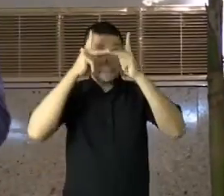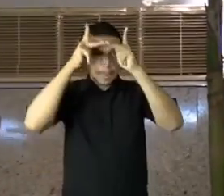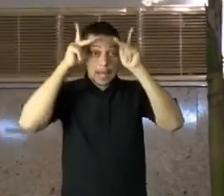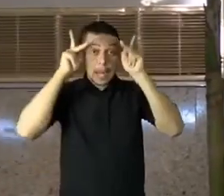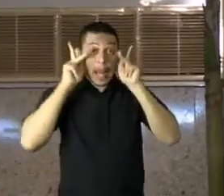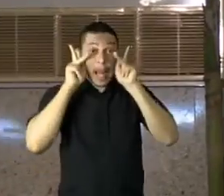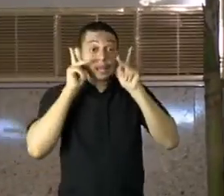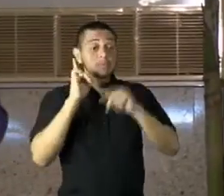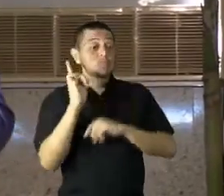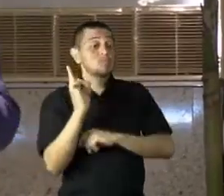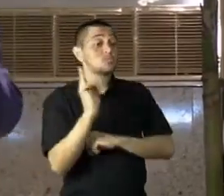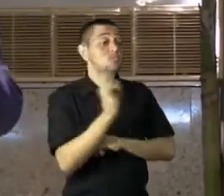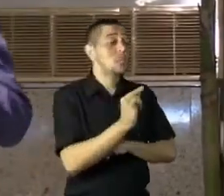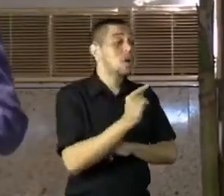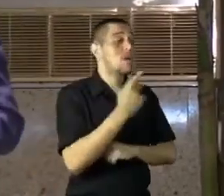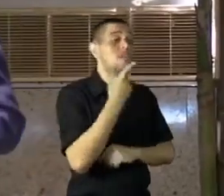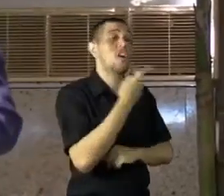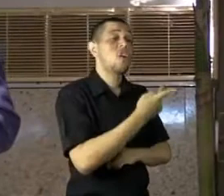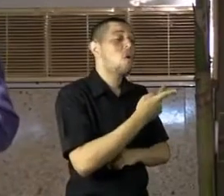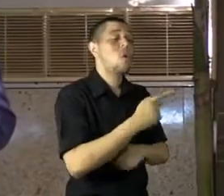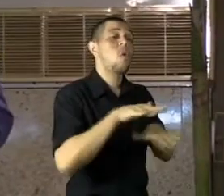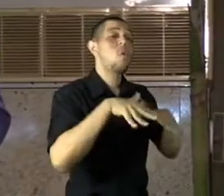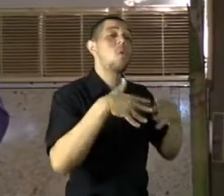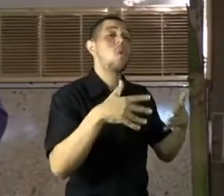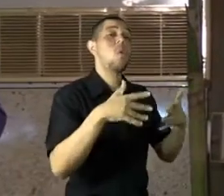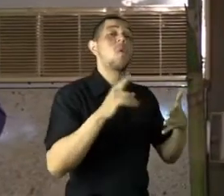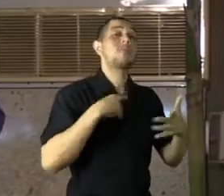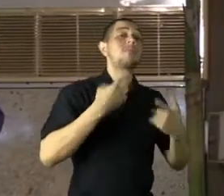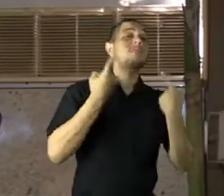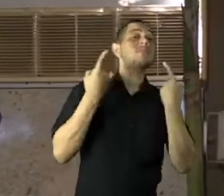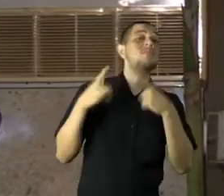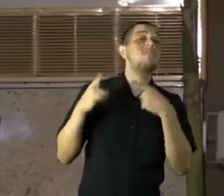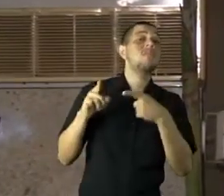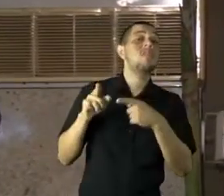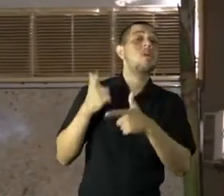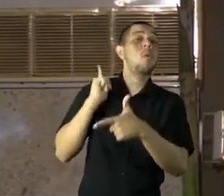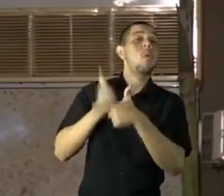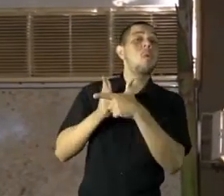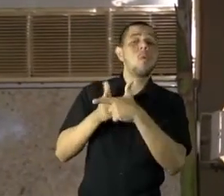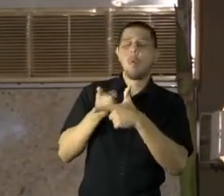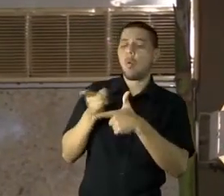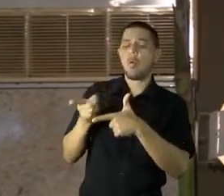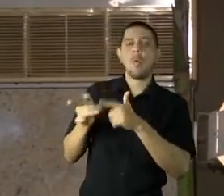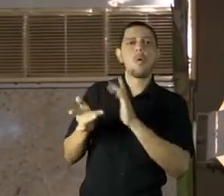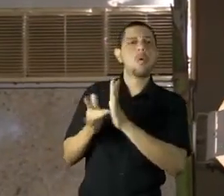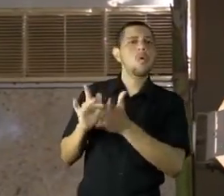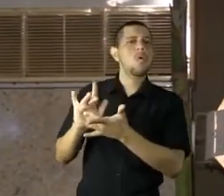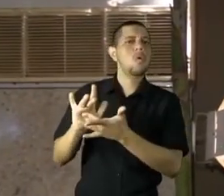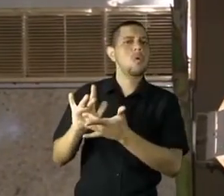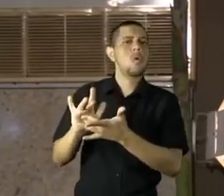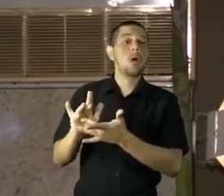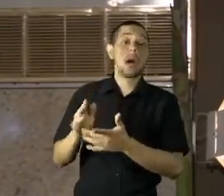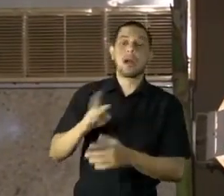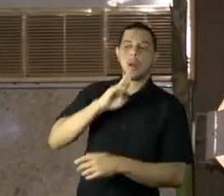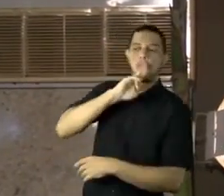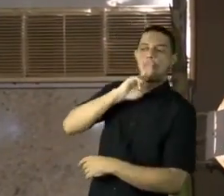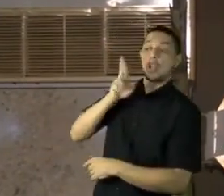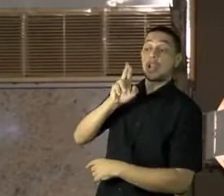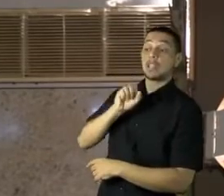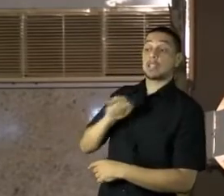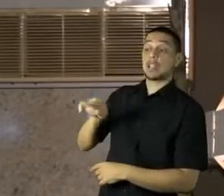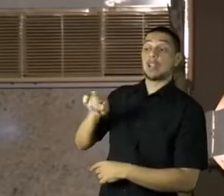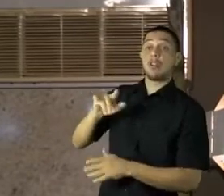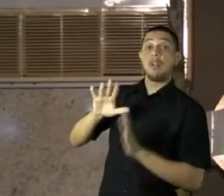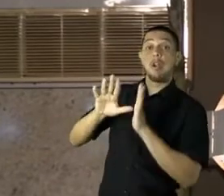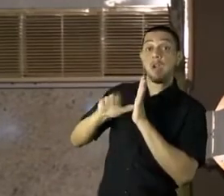falar Eles disse que acusação trazeis contra este homem e responderam se este não fosse malfeitor não tô